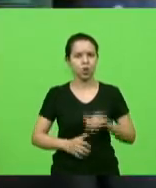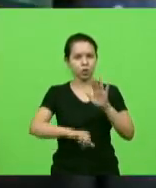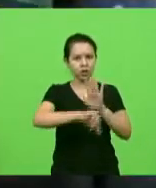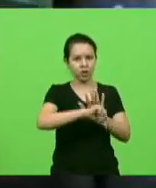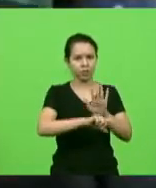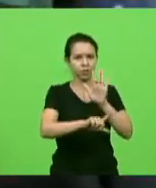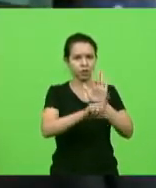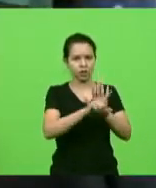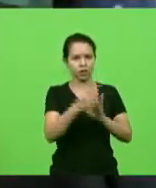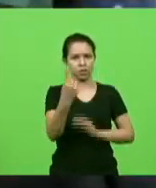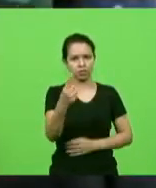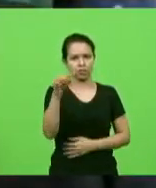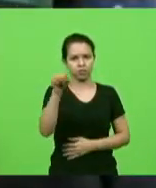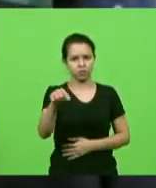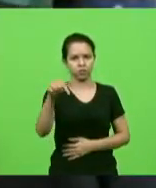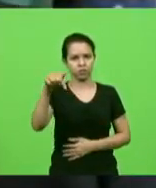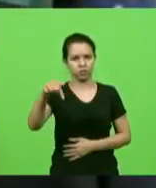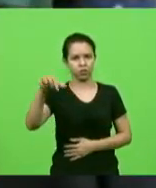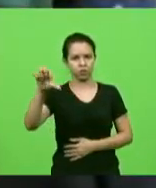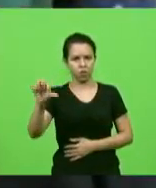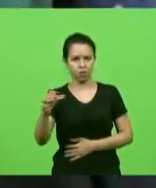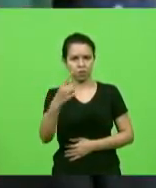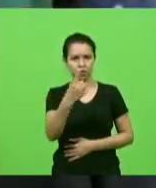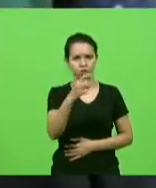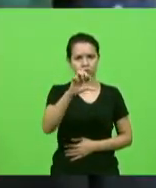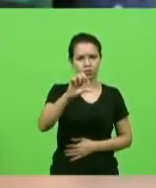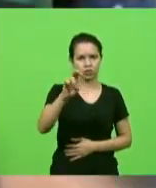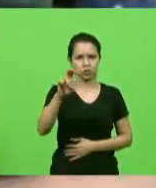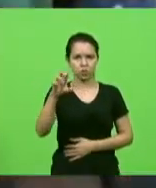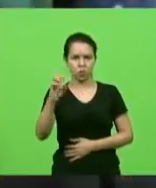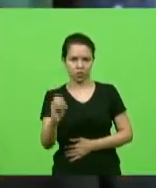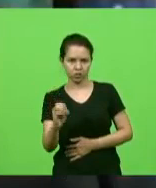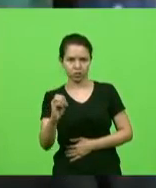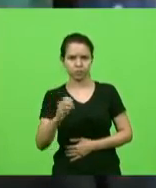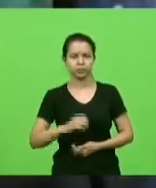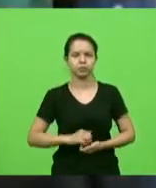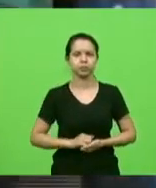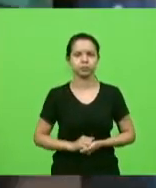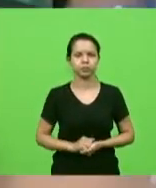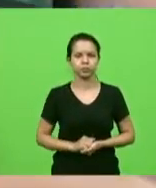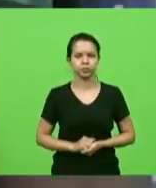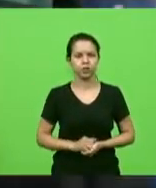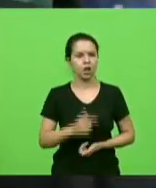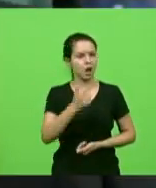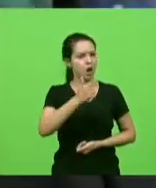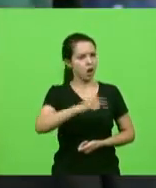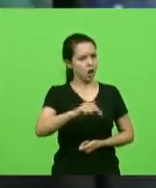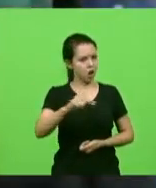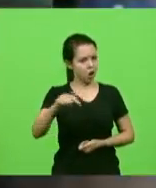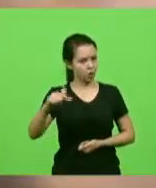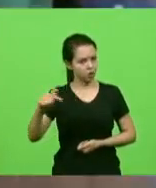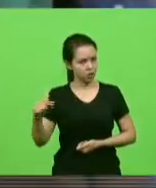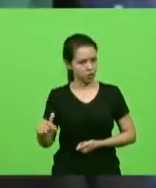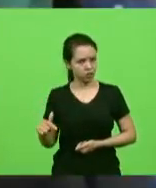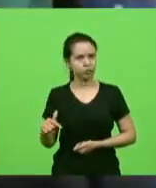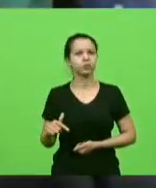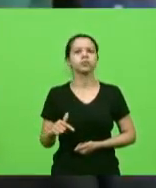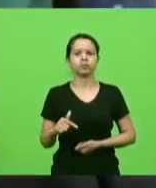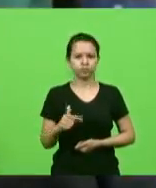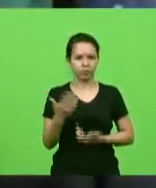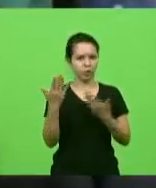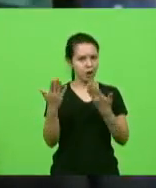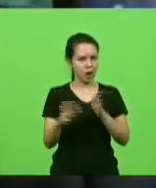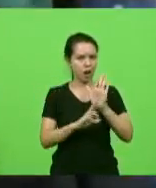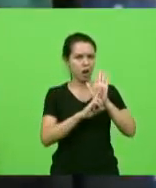termos da Lei Nº 1079/1950 o que Sem dúvida não há no presente caso para o